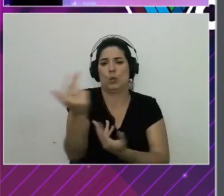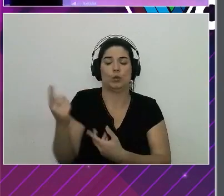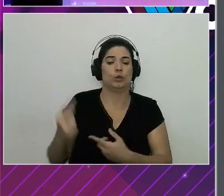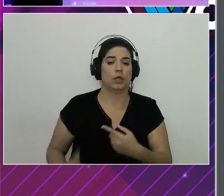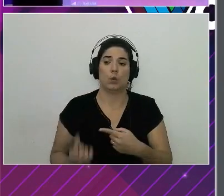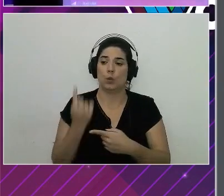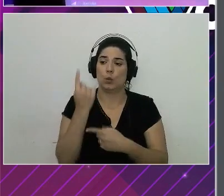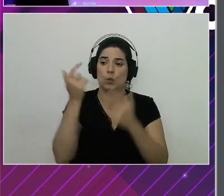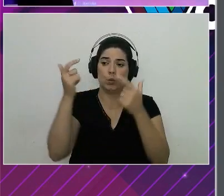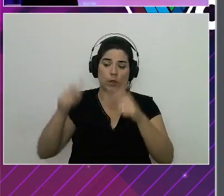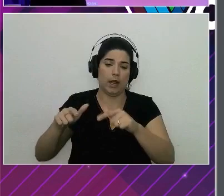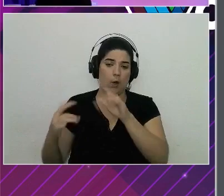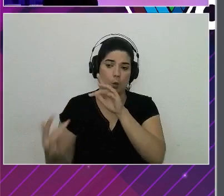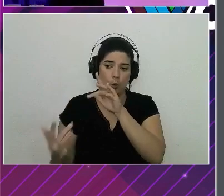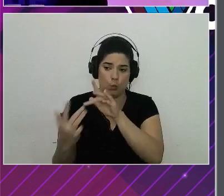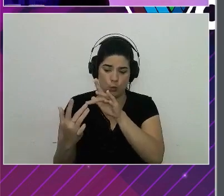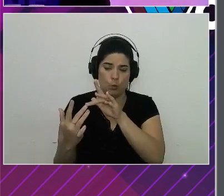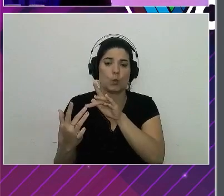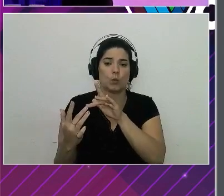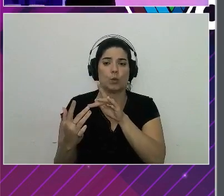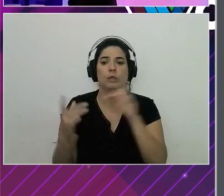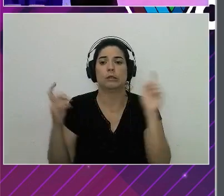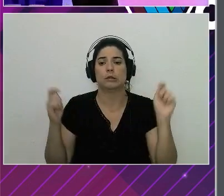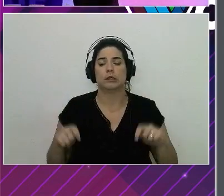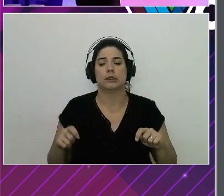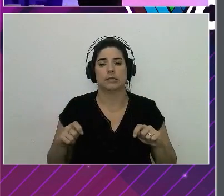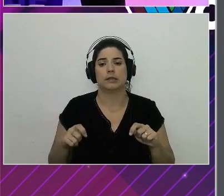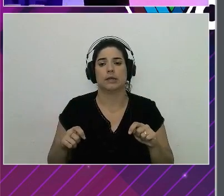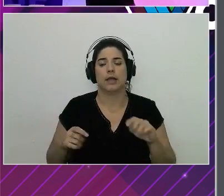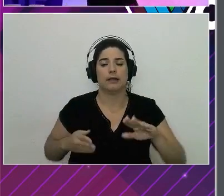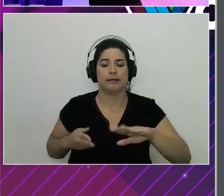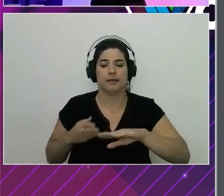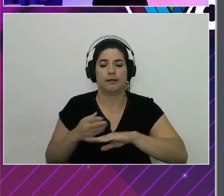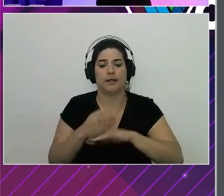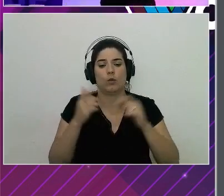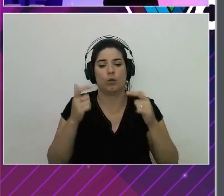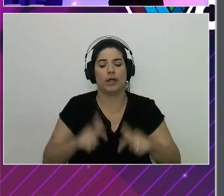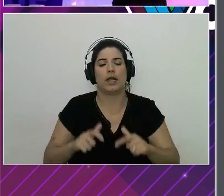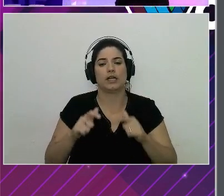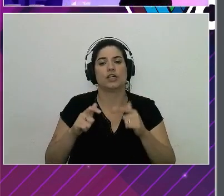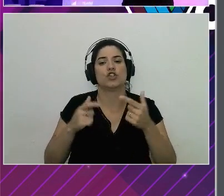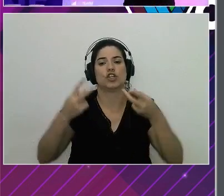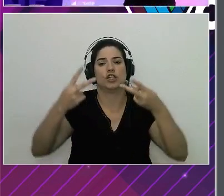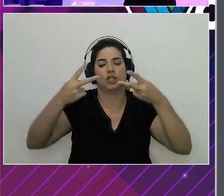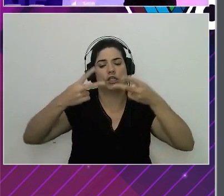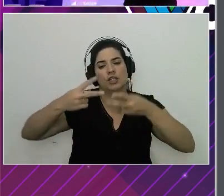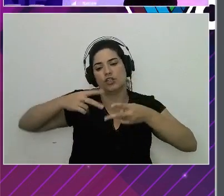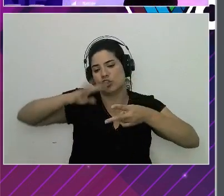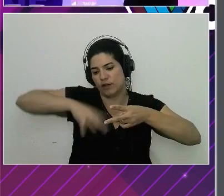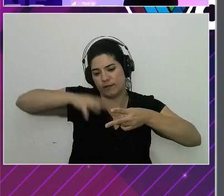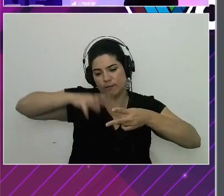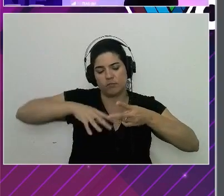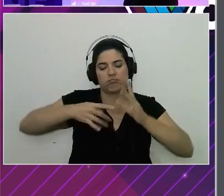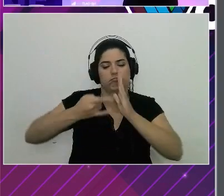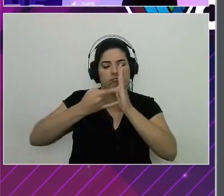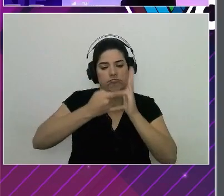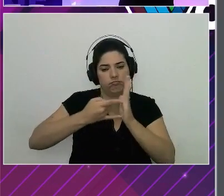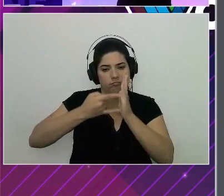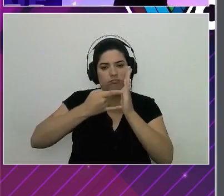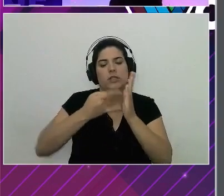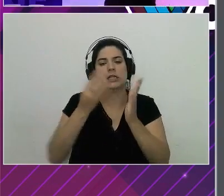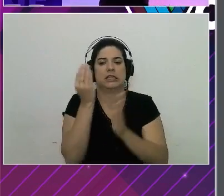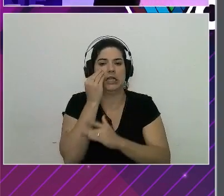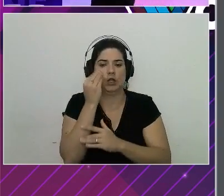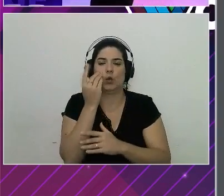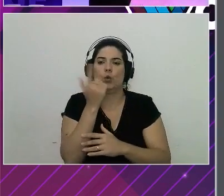consegue usar um ambiente de desenvolvimento, um ambiente de testes ou até um ambiente de produção. Consegue rodar o